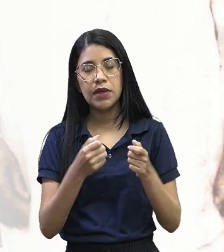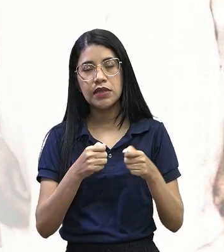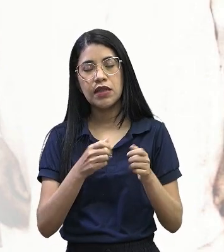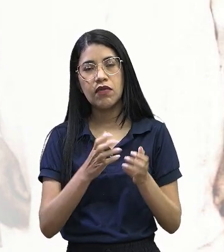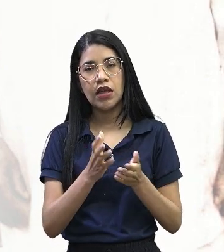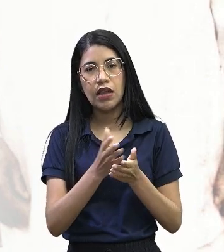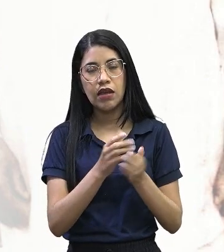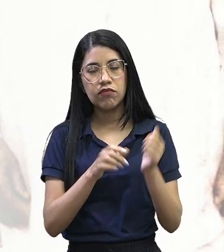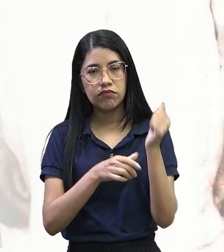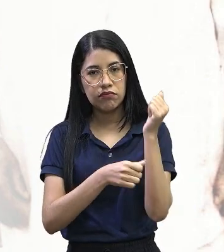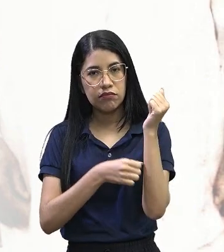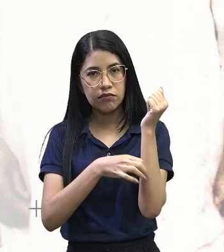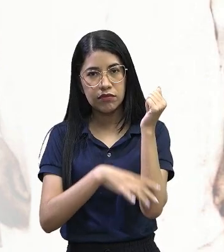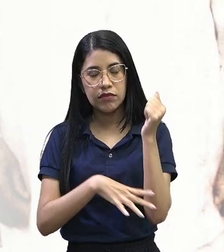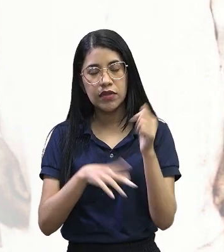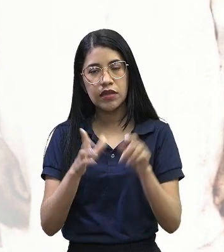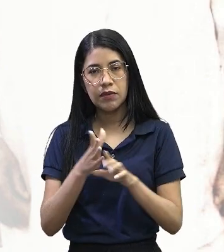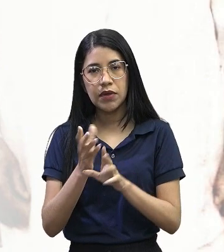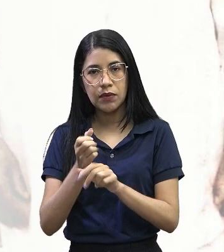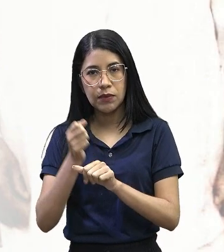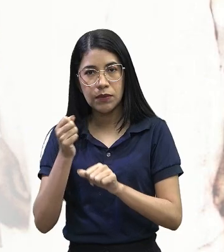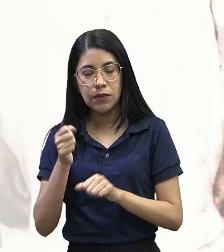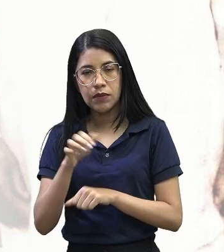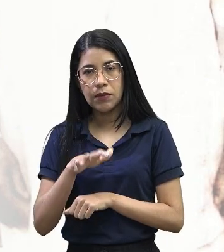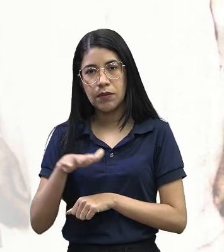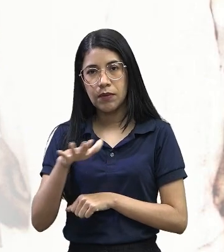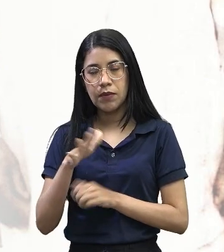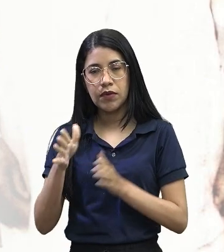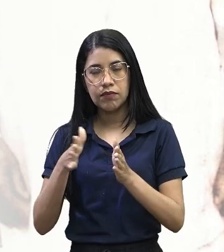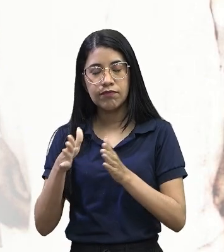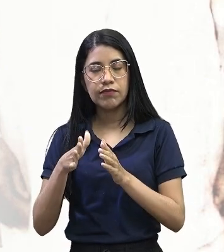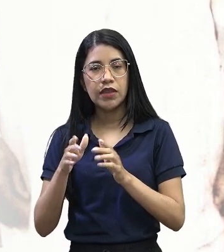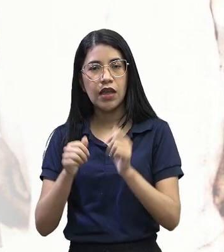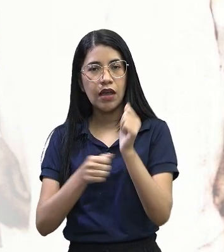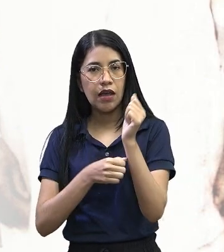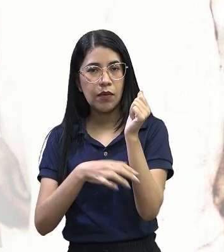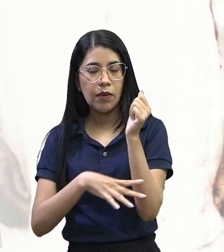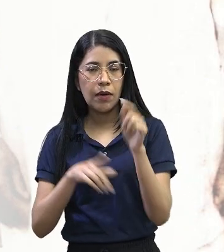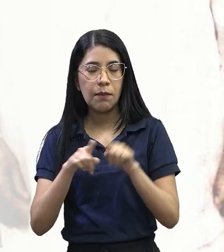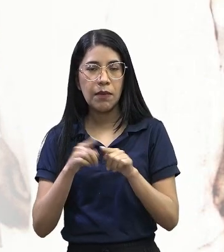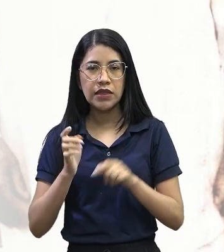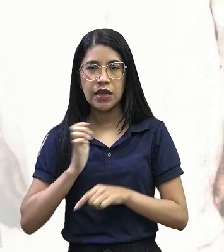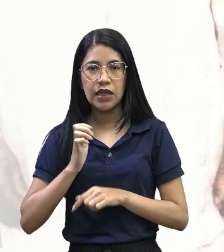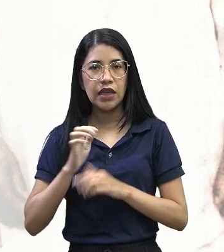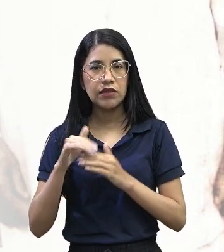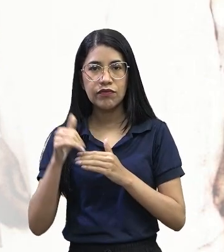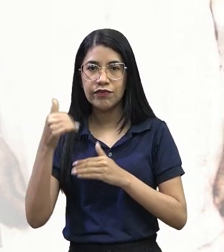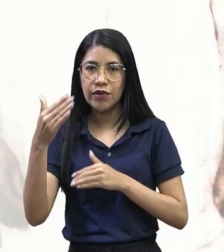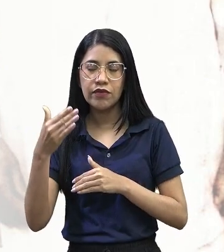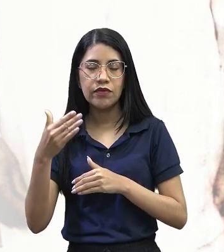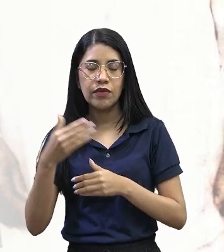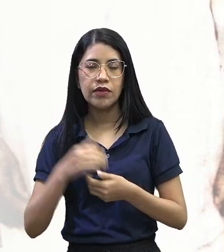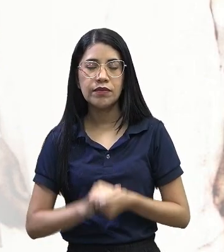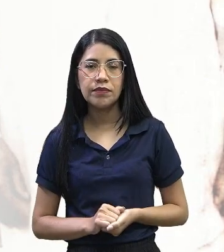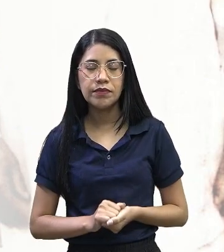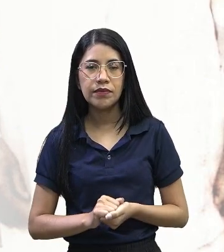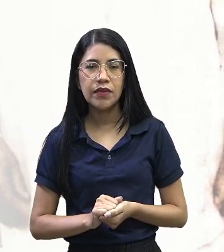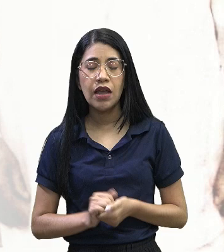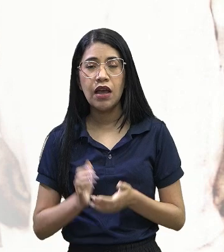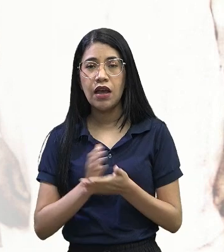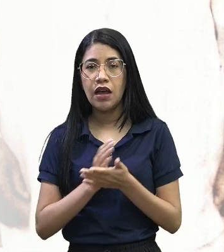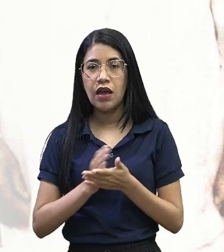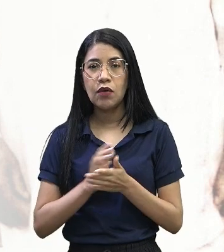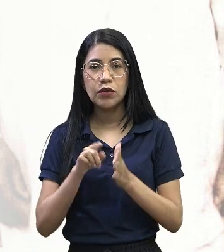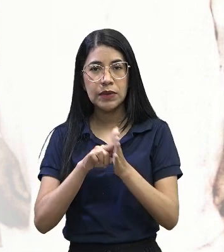fato lucrou muito no tempo da borracha, mas essa riqueza de fato nada ficou aqui. Alguns historiadores costumam dizer que